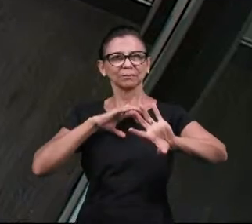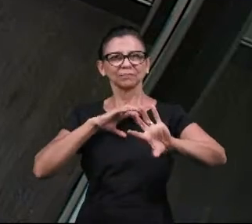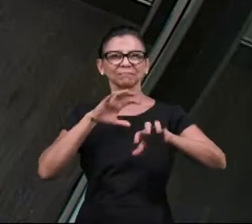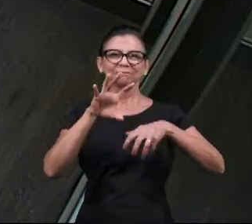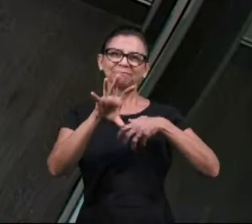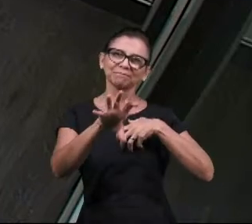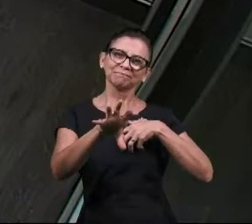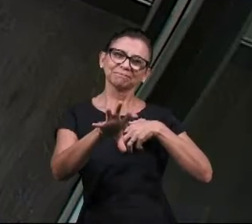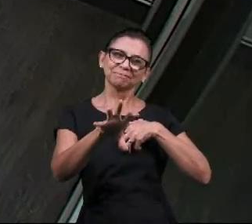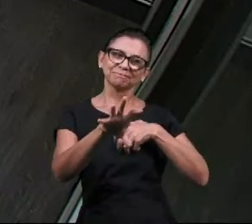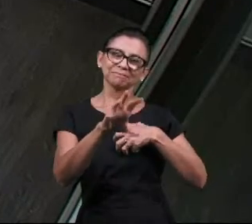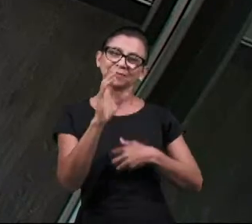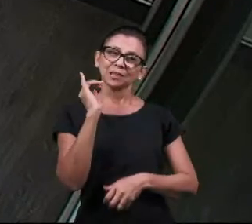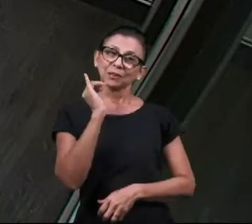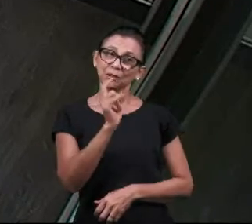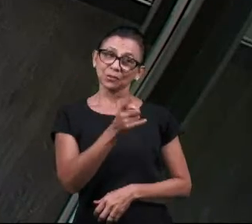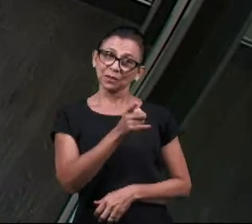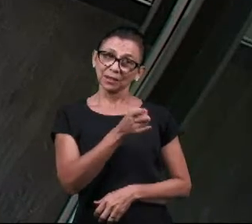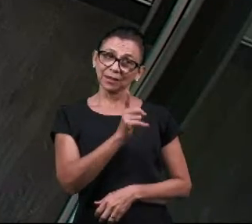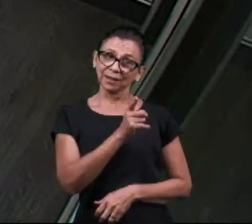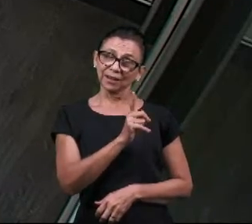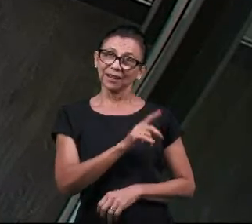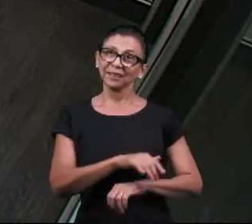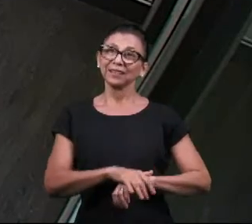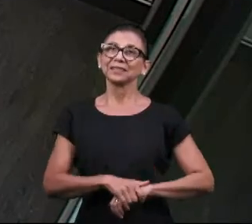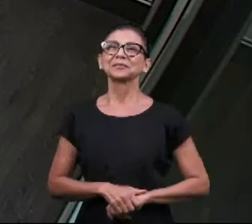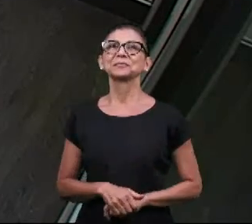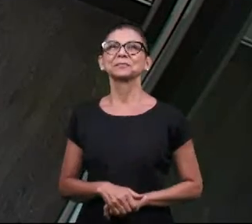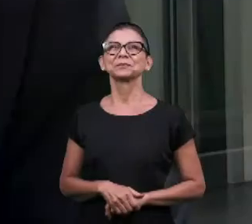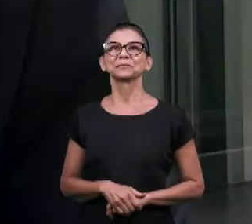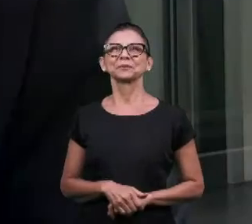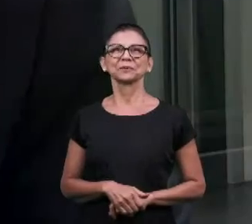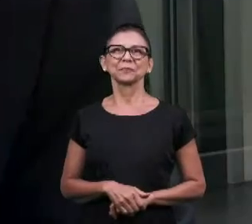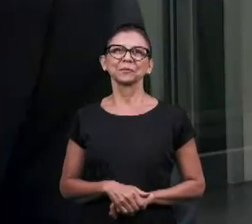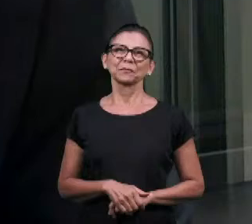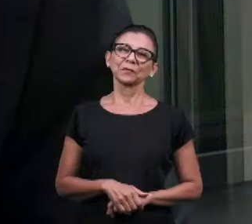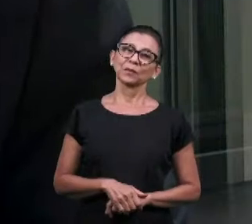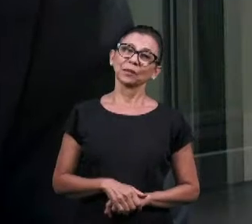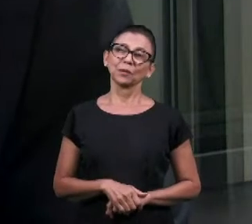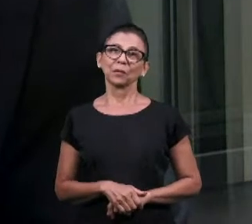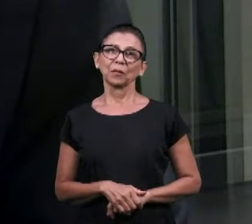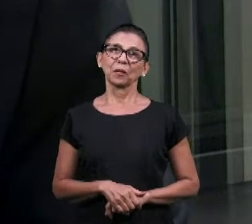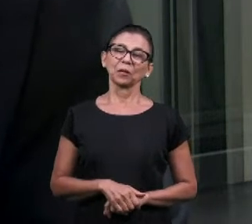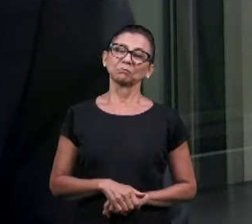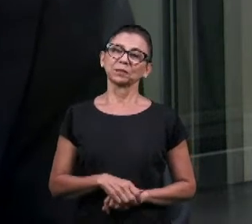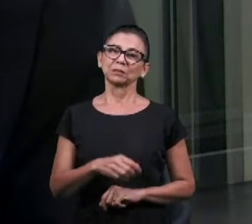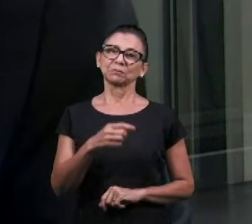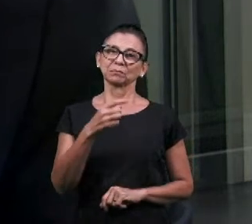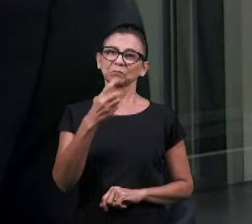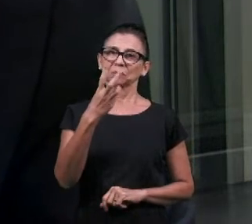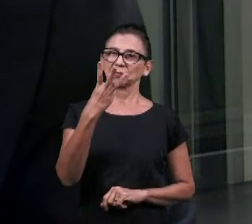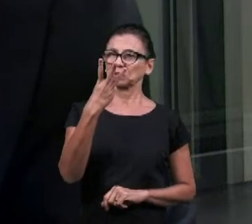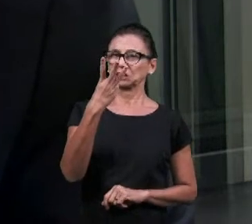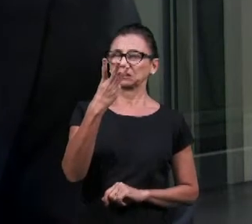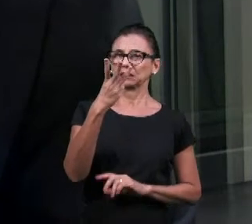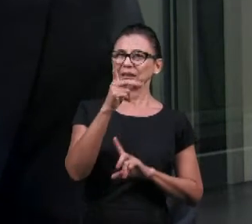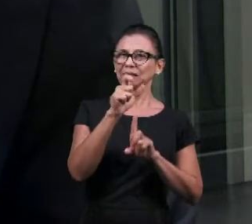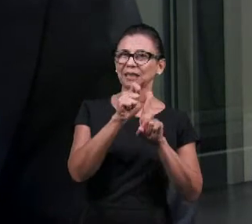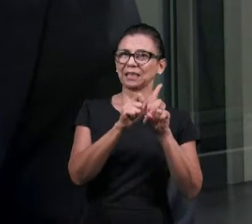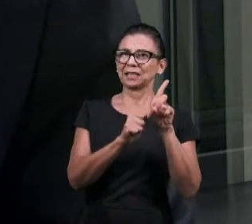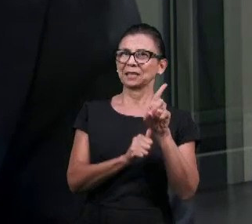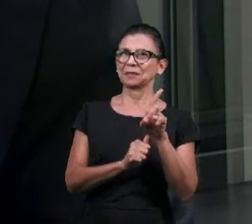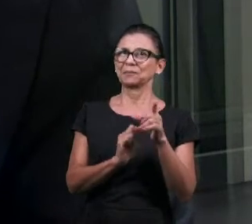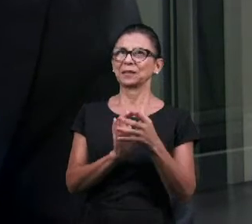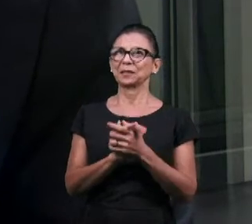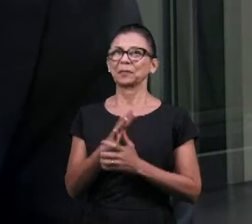falar um negócio, hein? Tenho ido muito para Rondônia, praticamente 2 a 3 meses. Tenho me